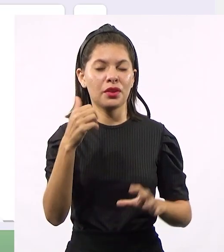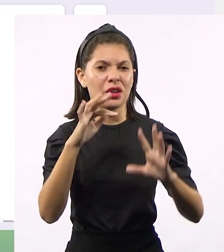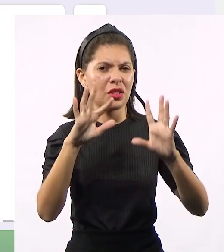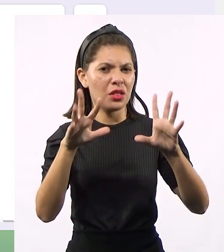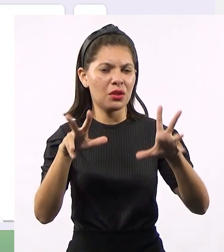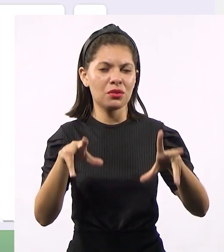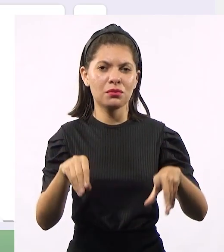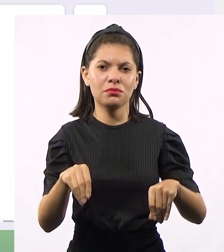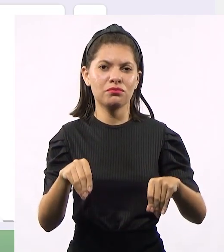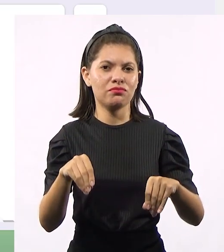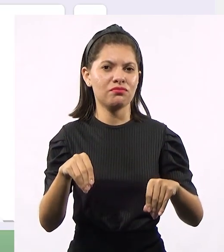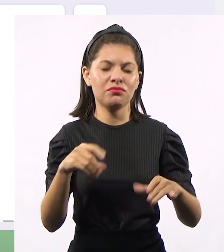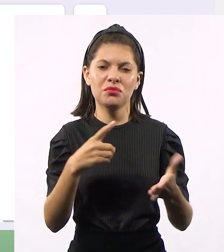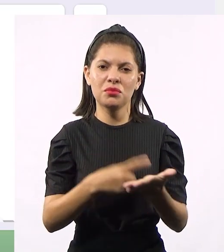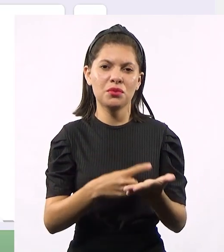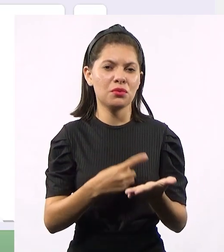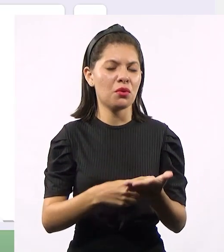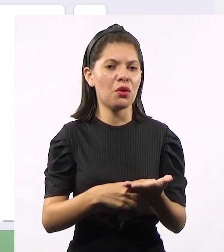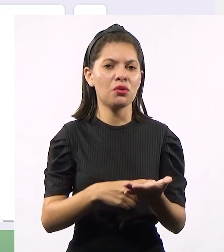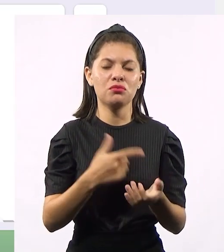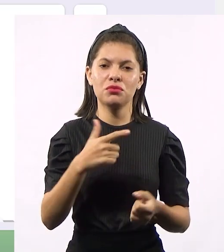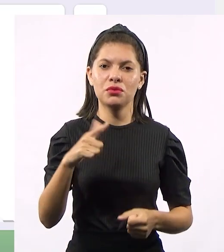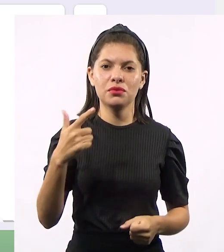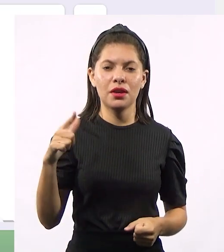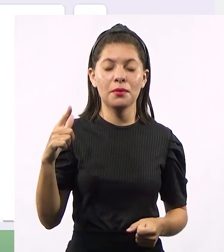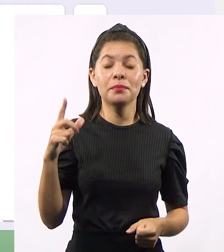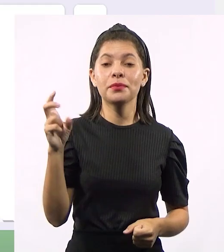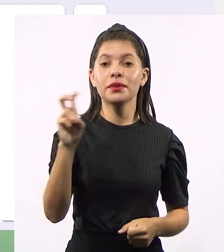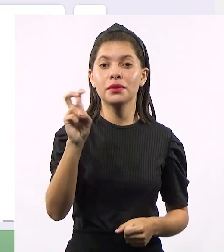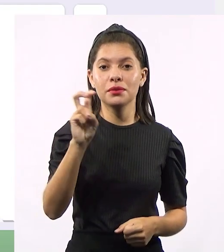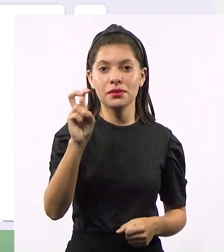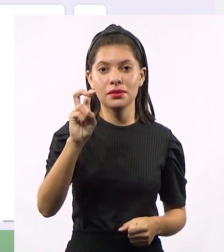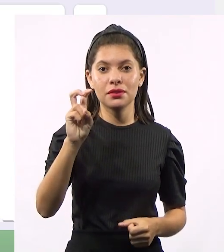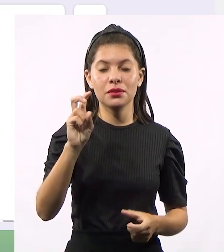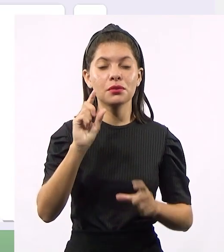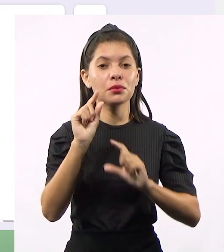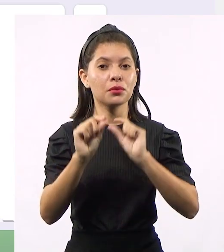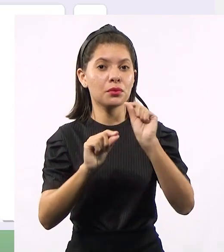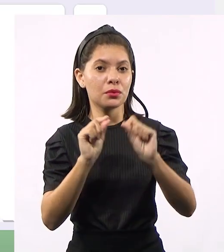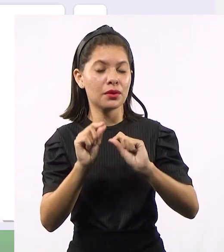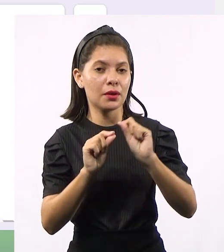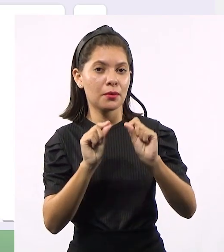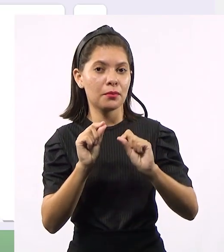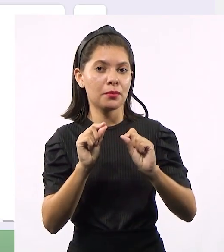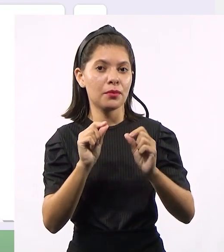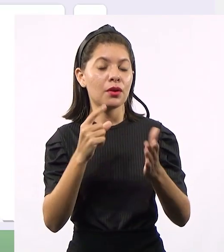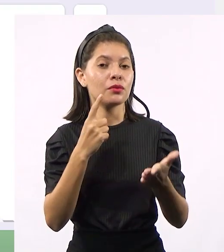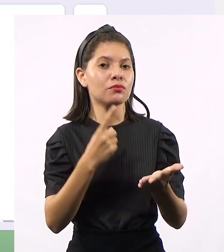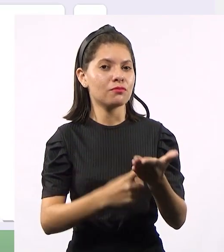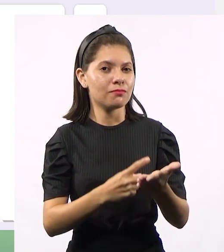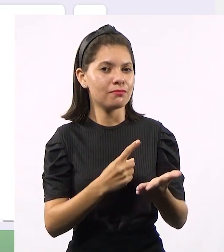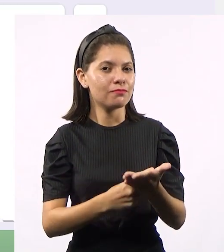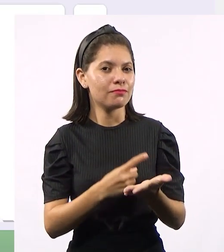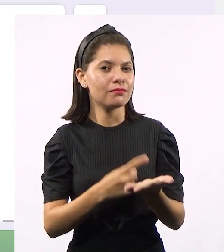totalmente. E o 5 representa o quê? Eu concordo